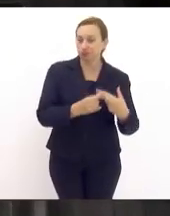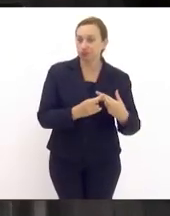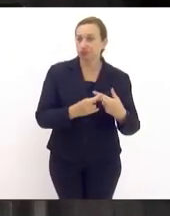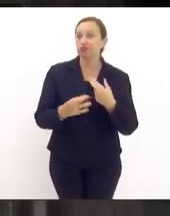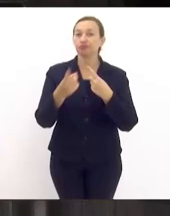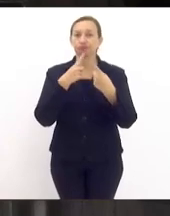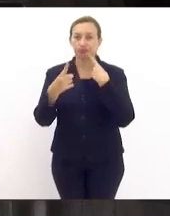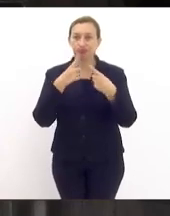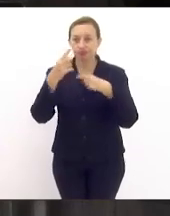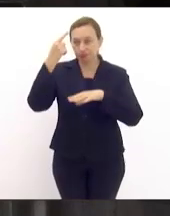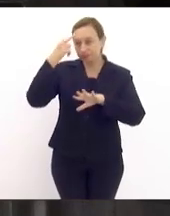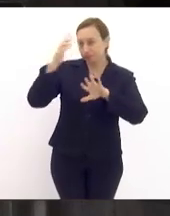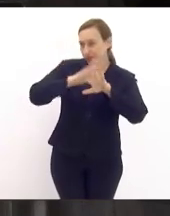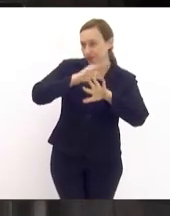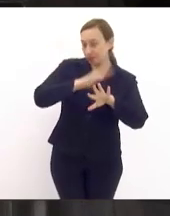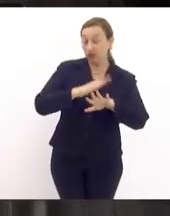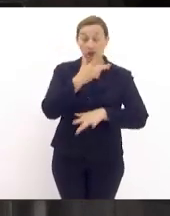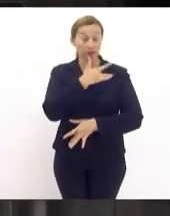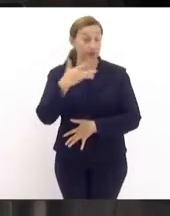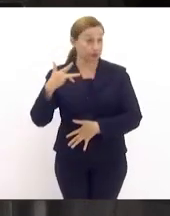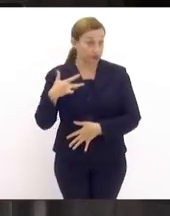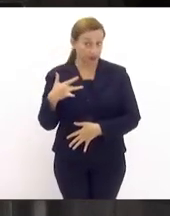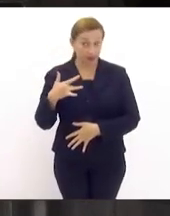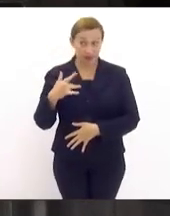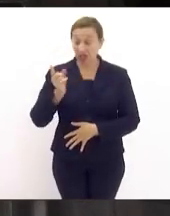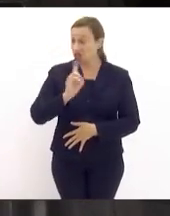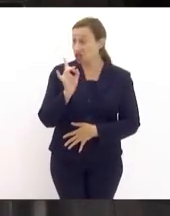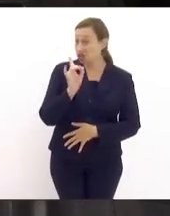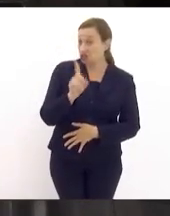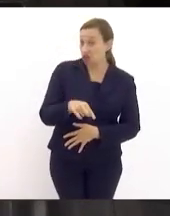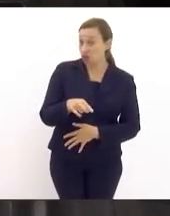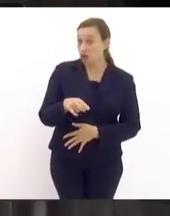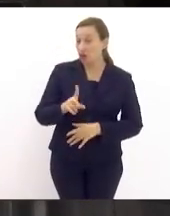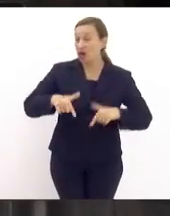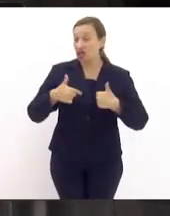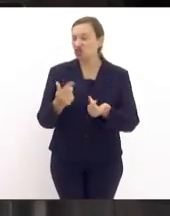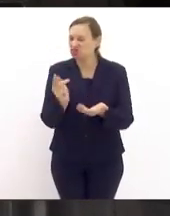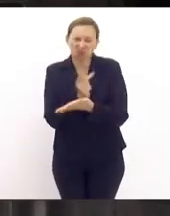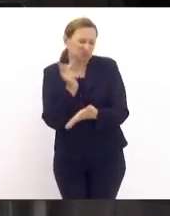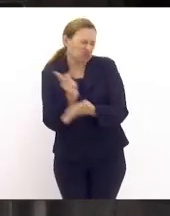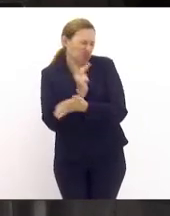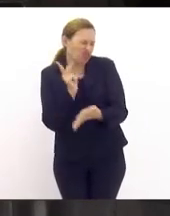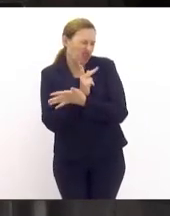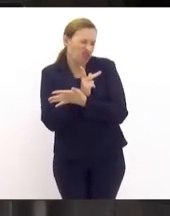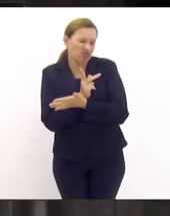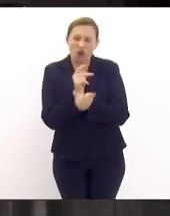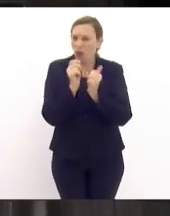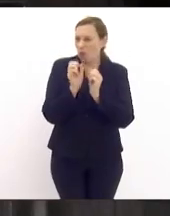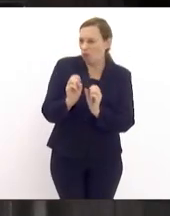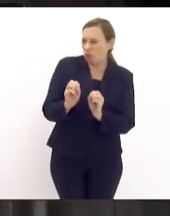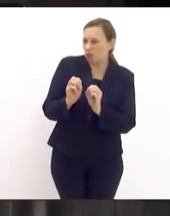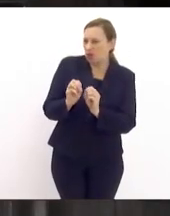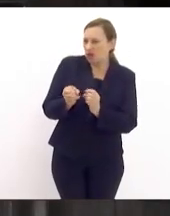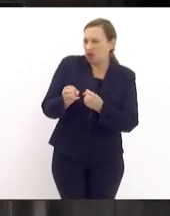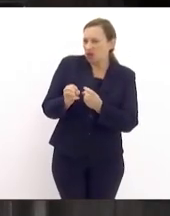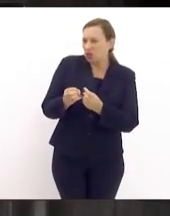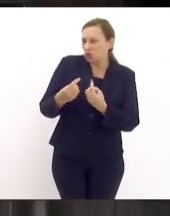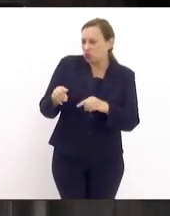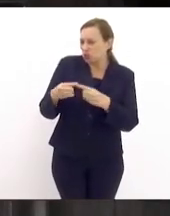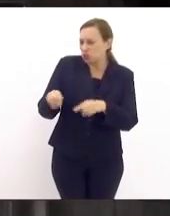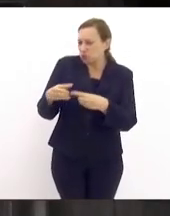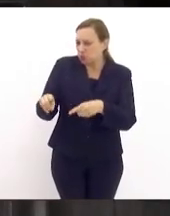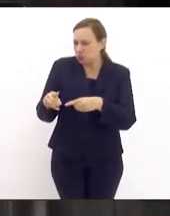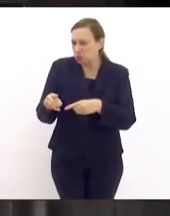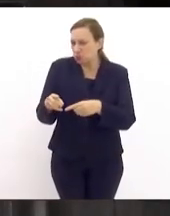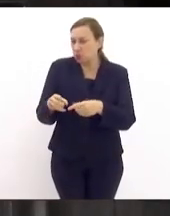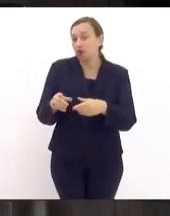debate ideológico seja feito de forma saudável e não dessa forma deturpada, com perseguição, com manipulação e